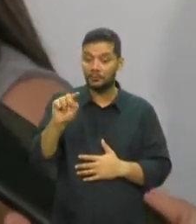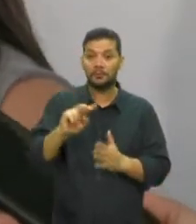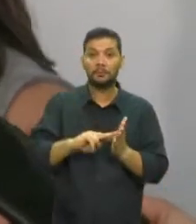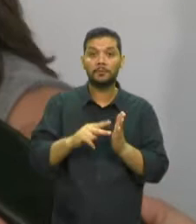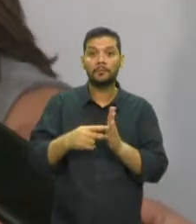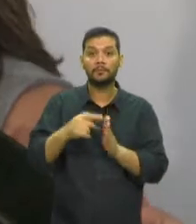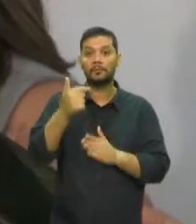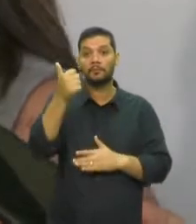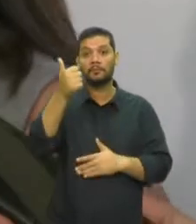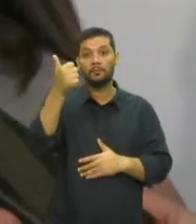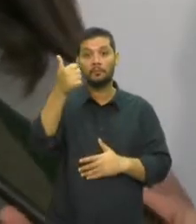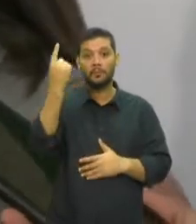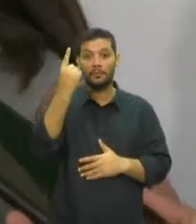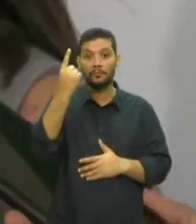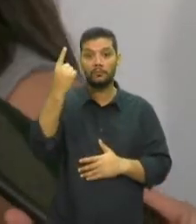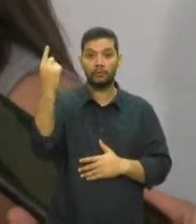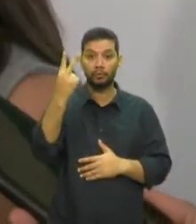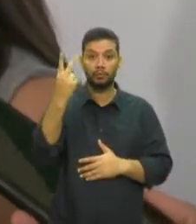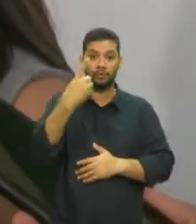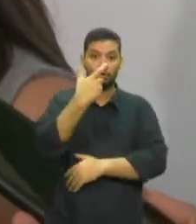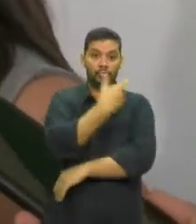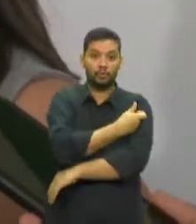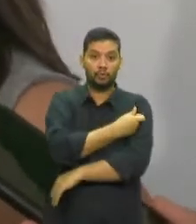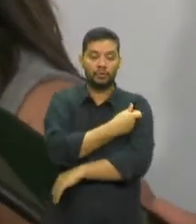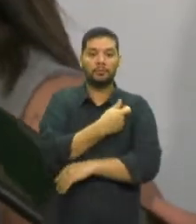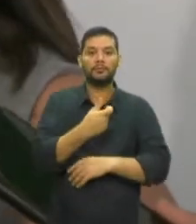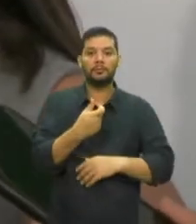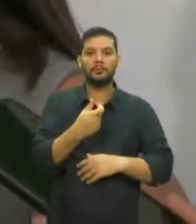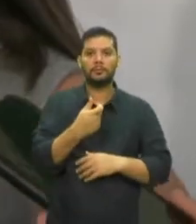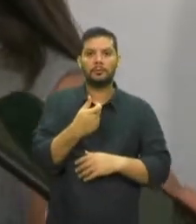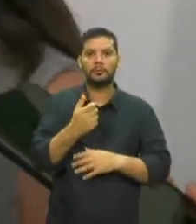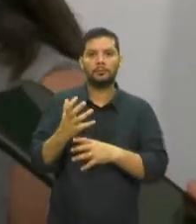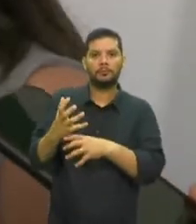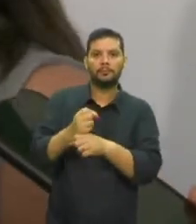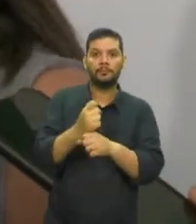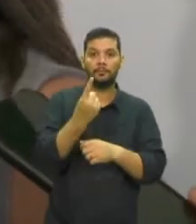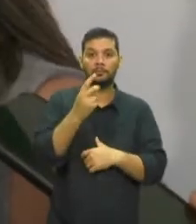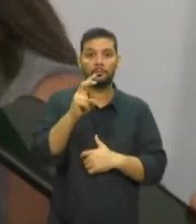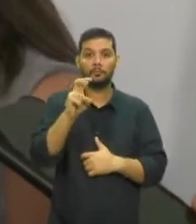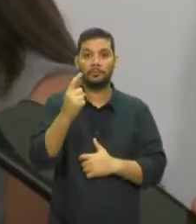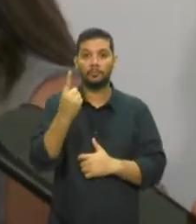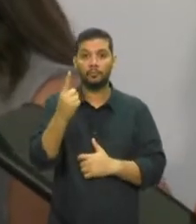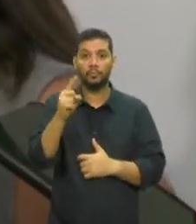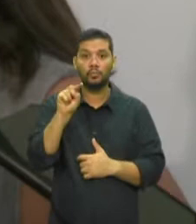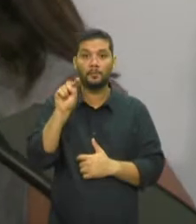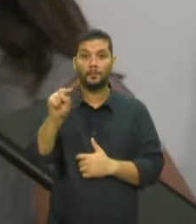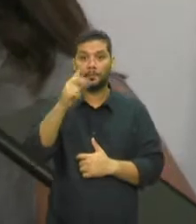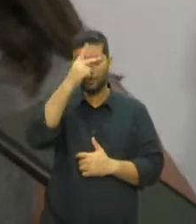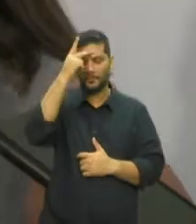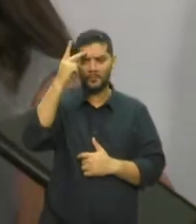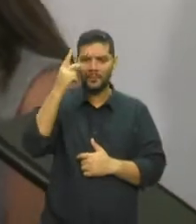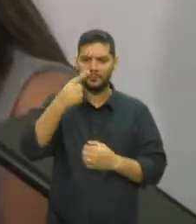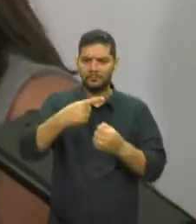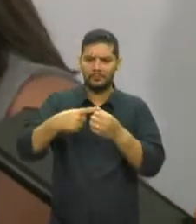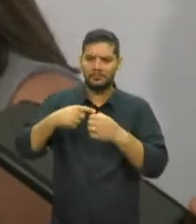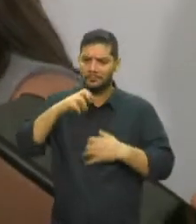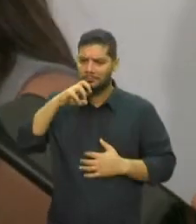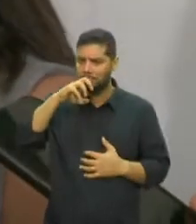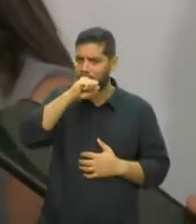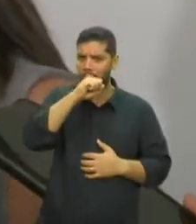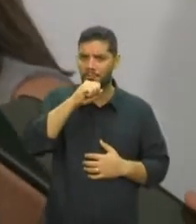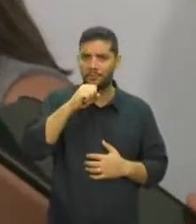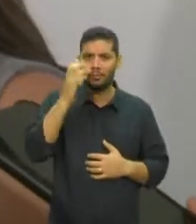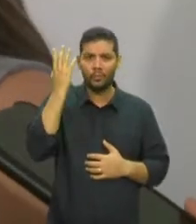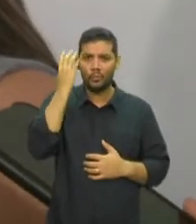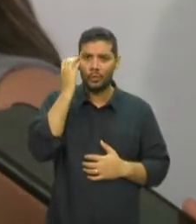e D2. Então, nós vamos vacinar 150 mil pessoas. E isso vai ser feito muito rápido pelos municípios. A gente acredita que, no máximo, em 4 dias, a